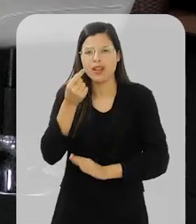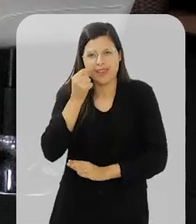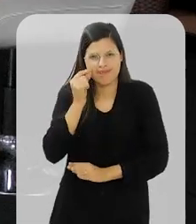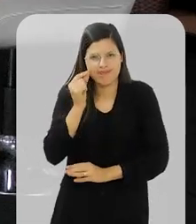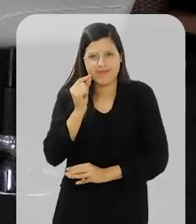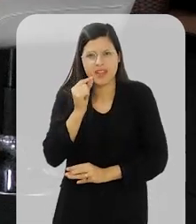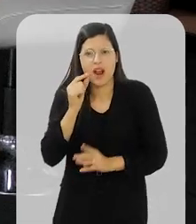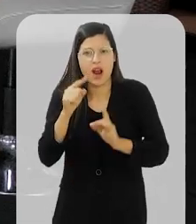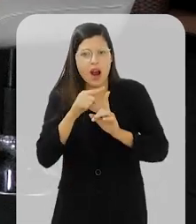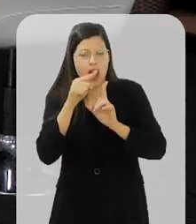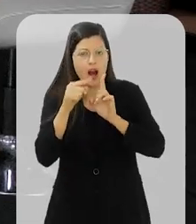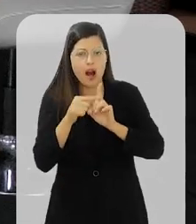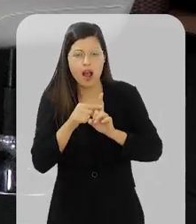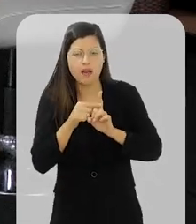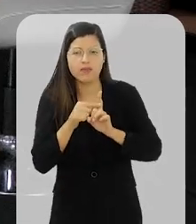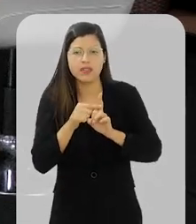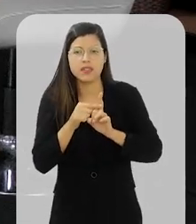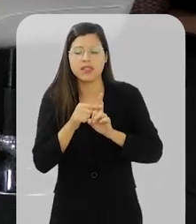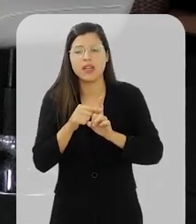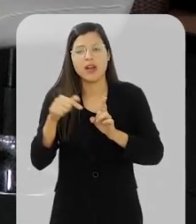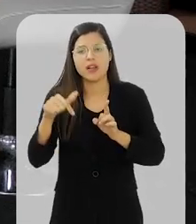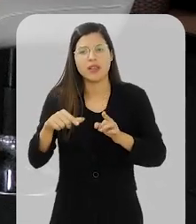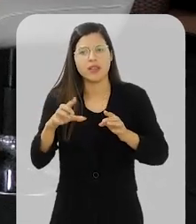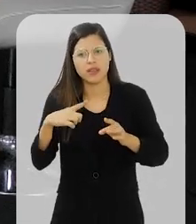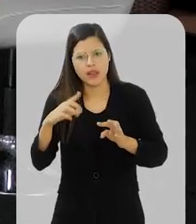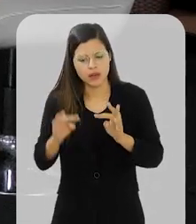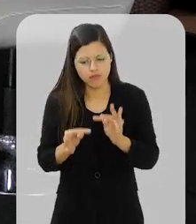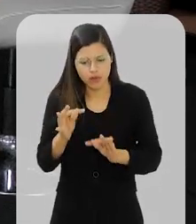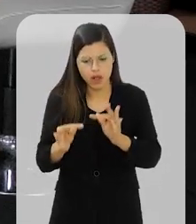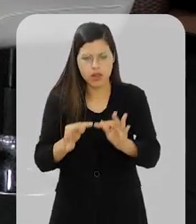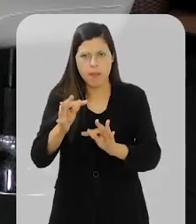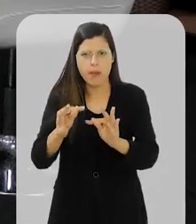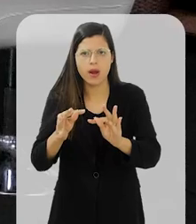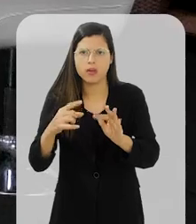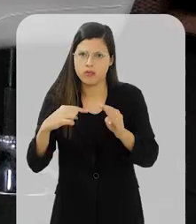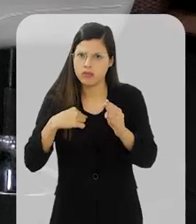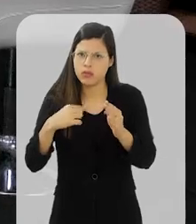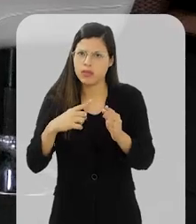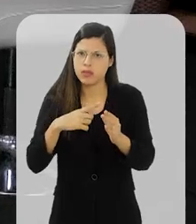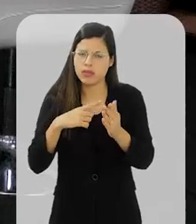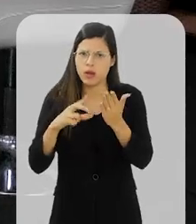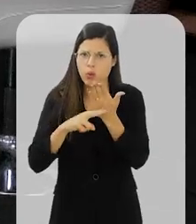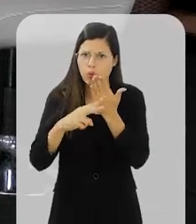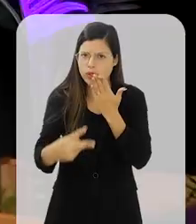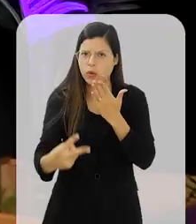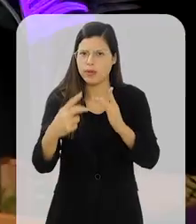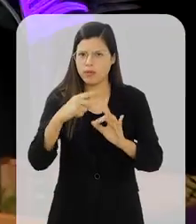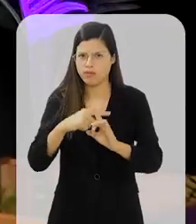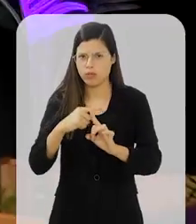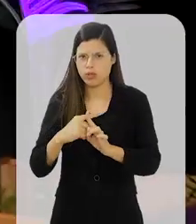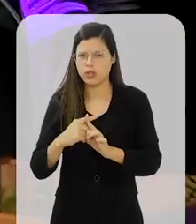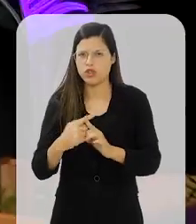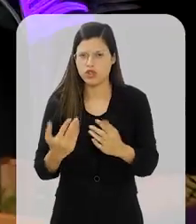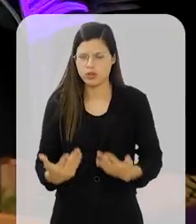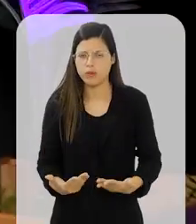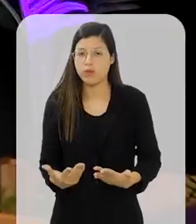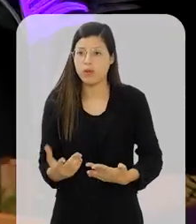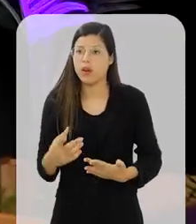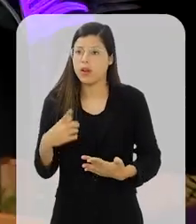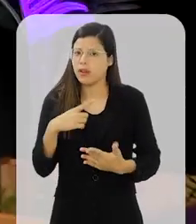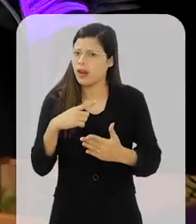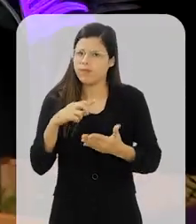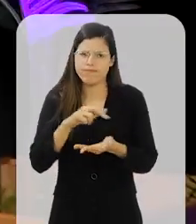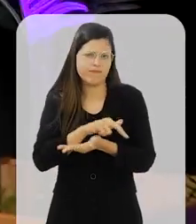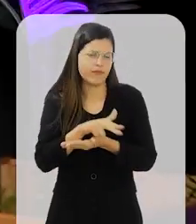elas passam por um tratamento e mostram também um importante efeito na pré-eclâmpsia. Então, assim, a gente tem uma gama